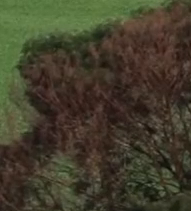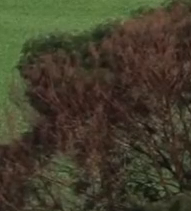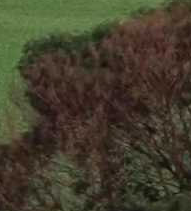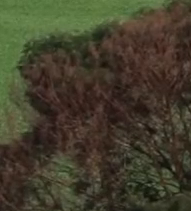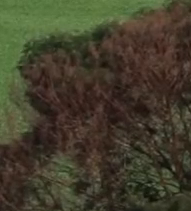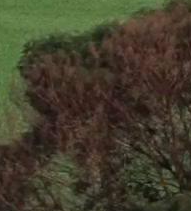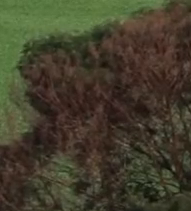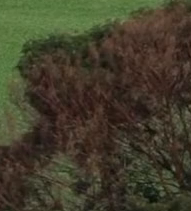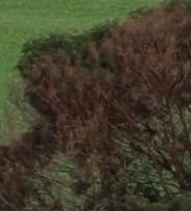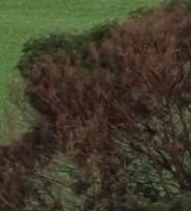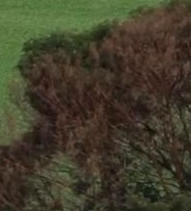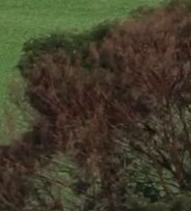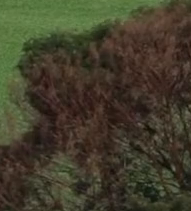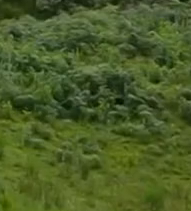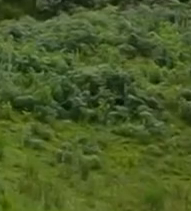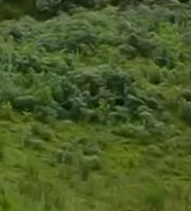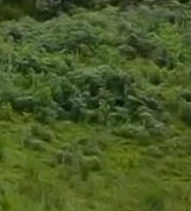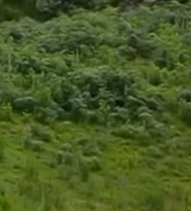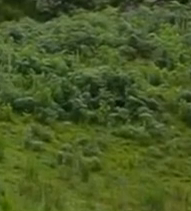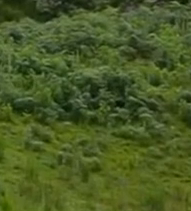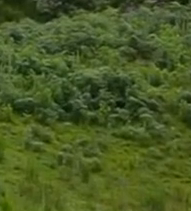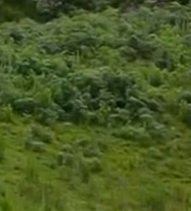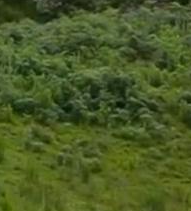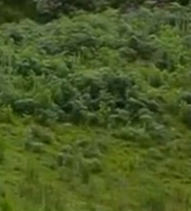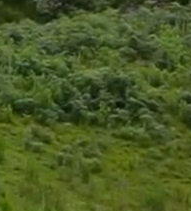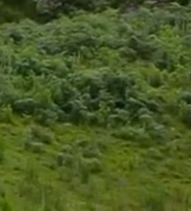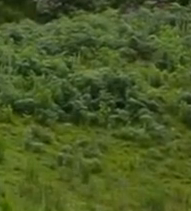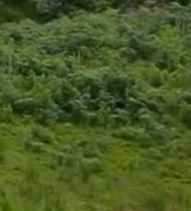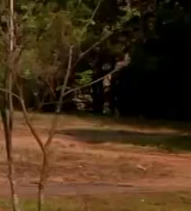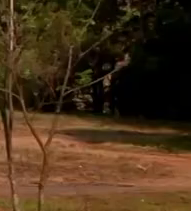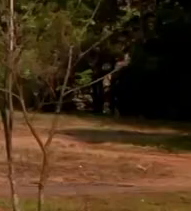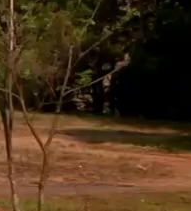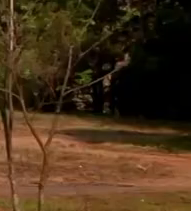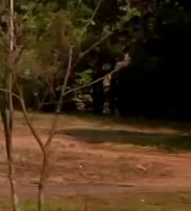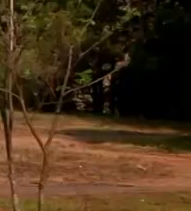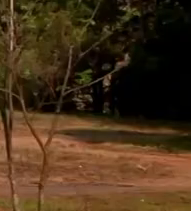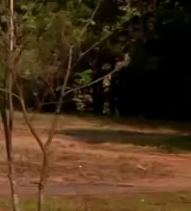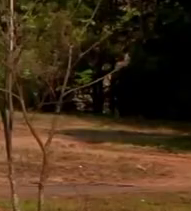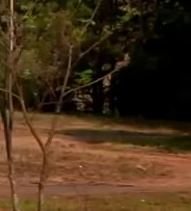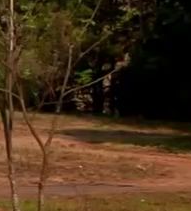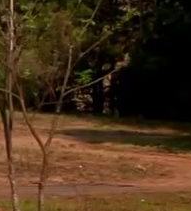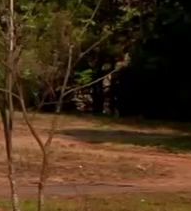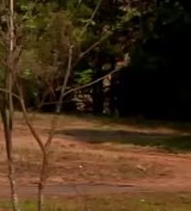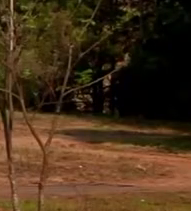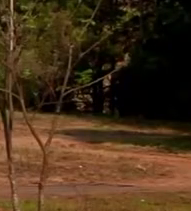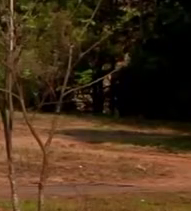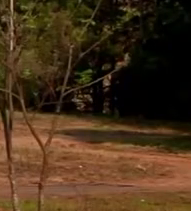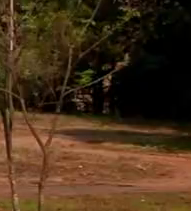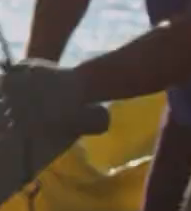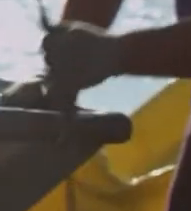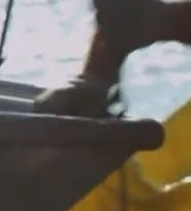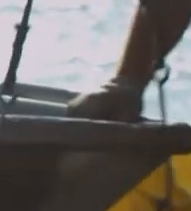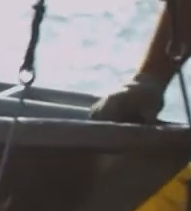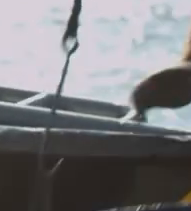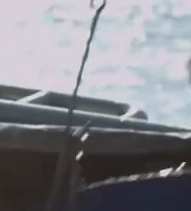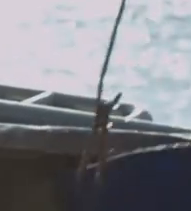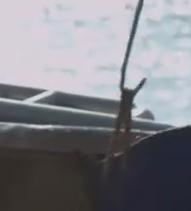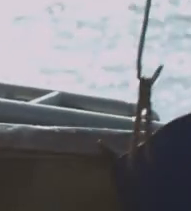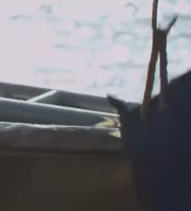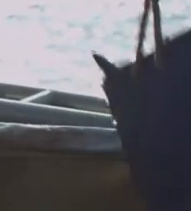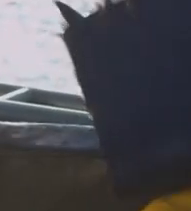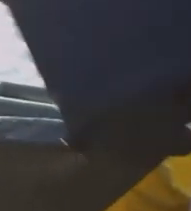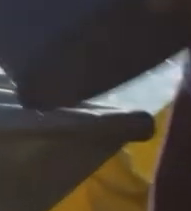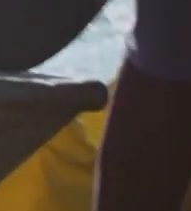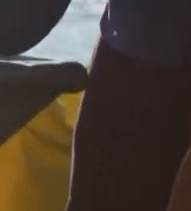se ferrem as cadeias. Hoje um algemas no chão do